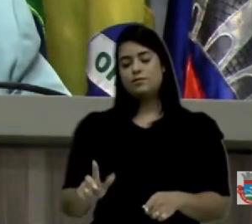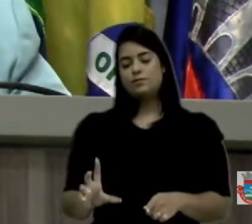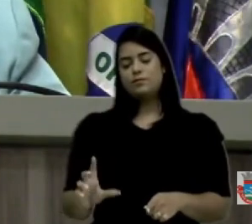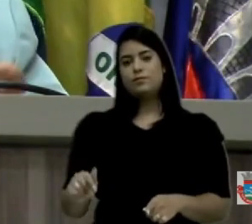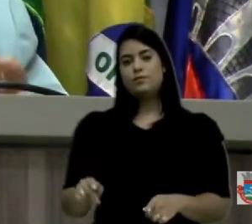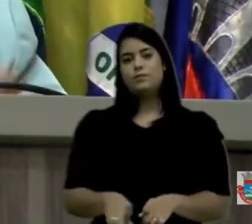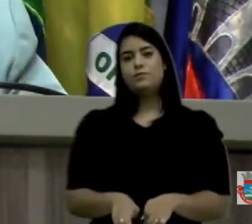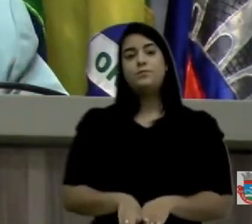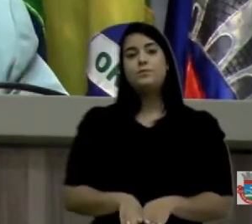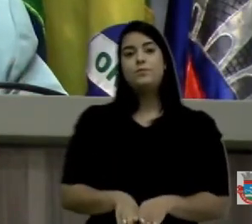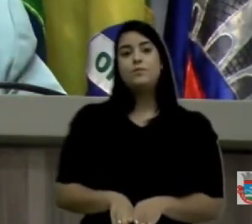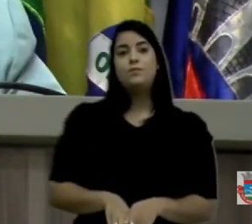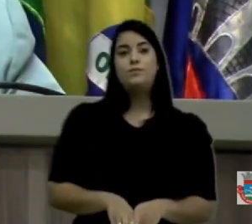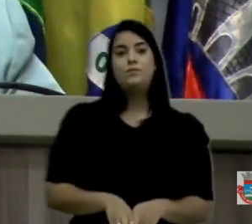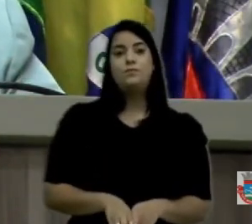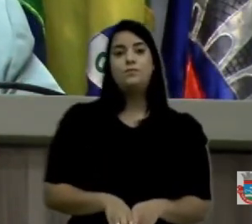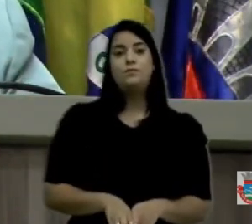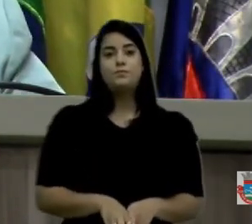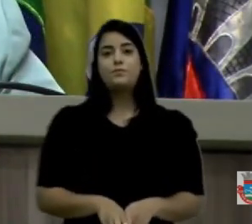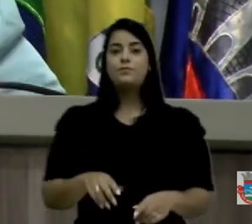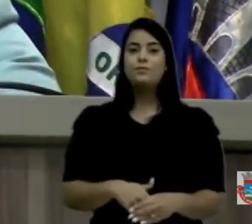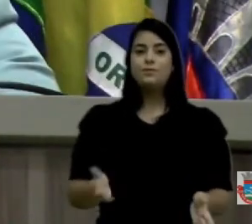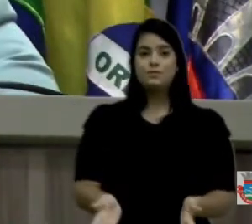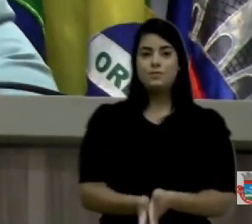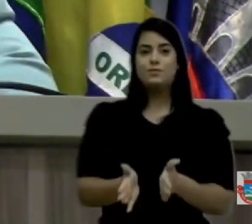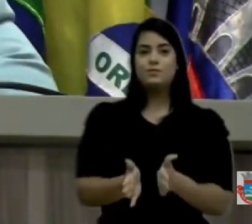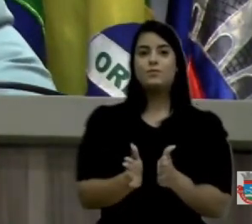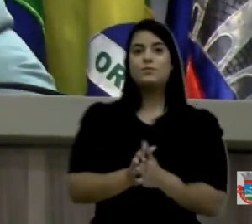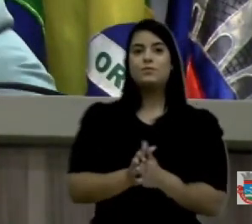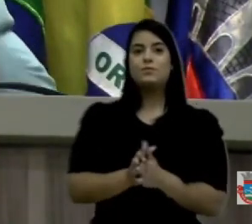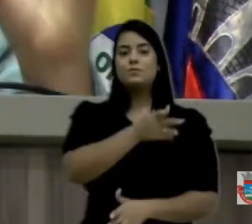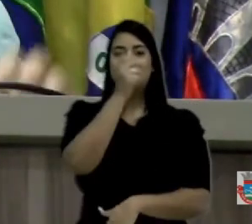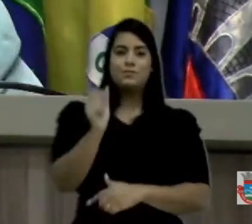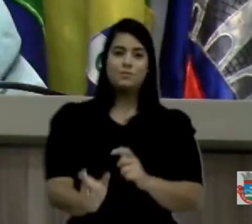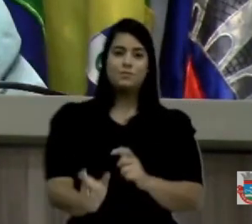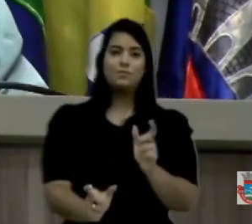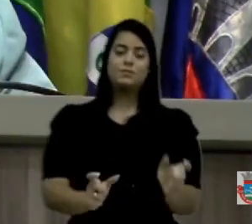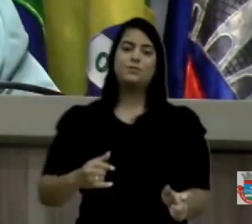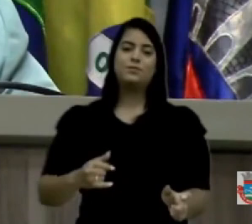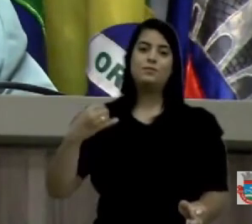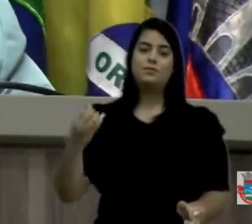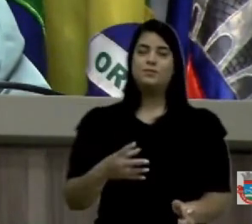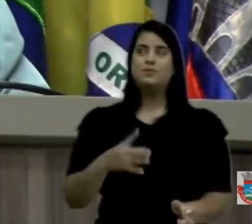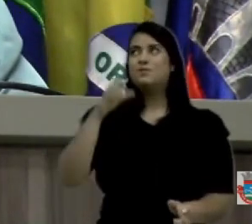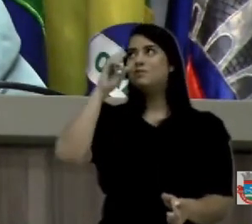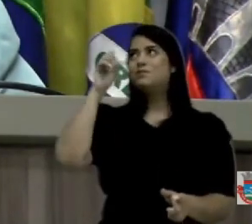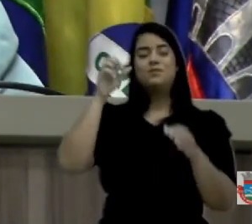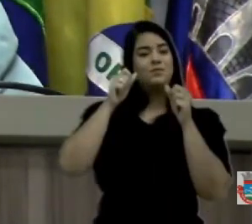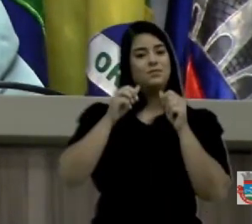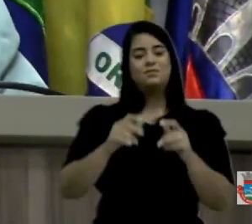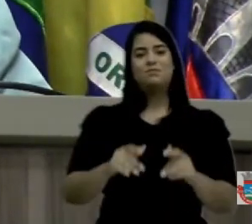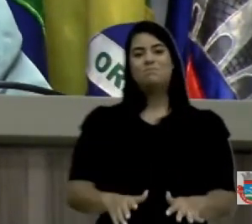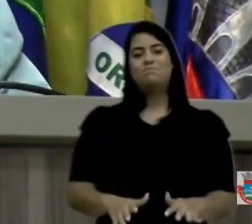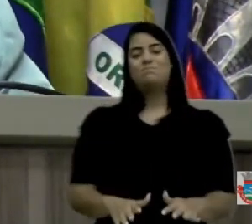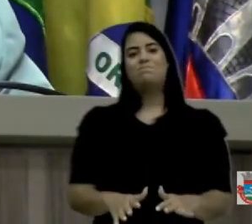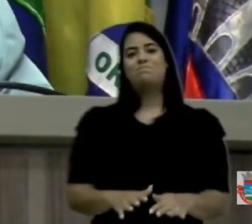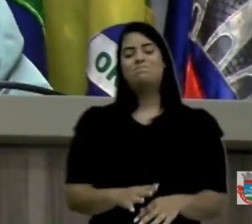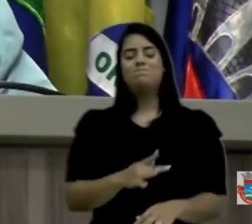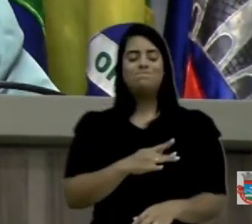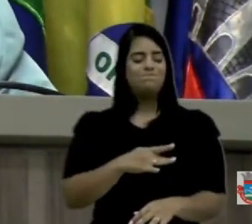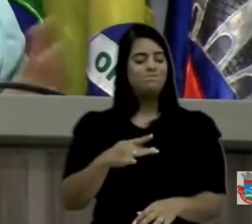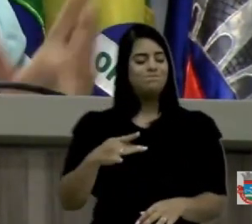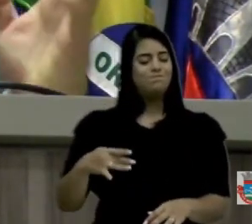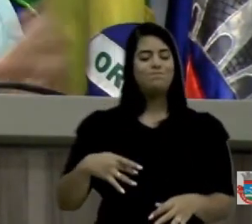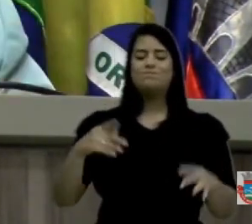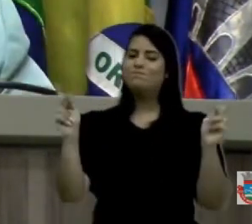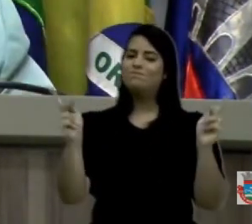e também quero falar do voto de aplauso e essas pessoas que completaram o ano que Deus abençoe vocês grandemente dê muita saúde